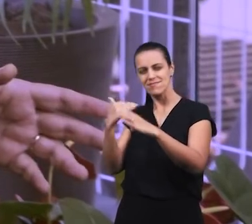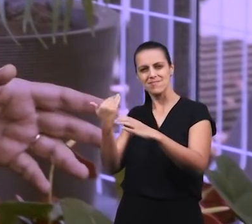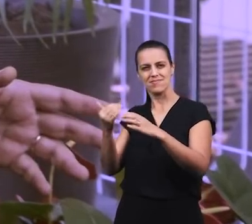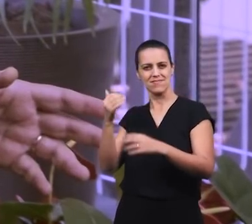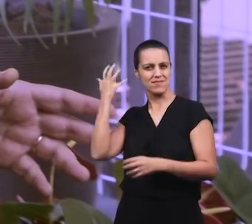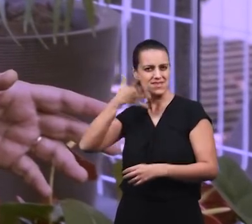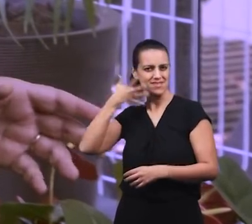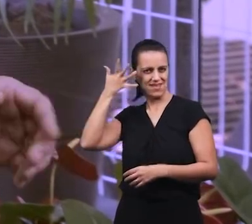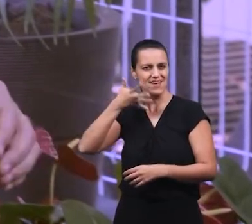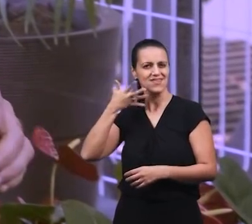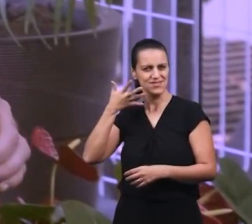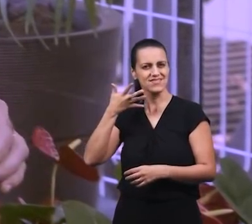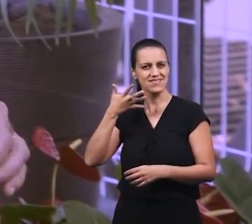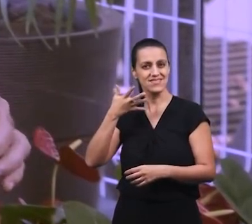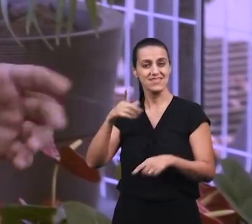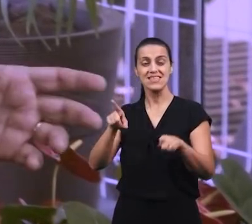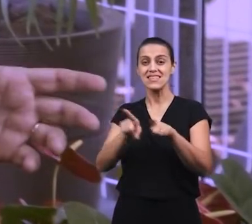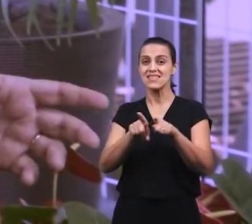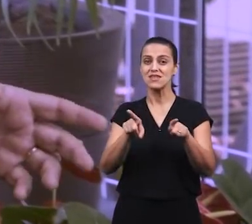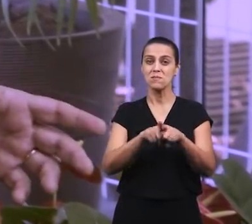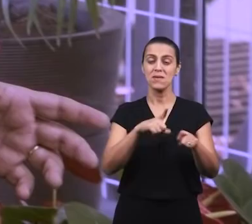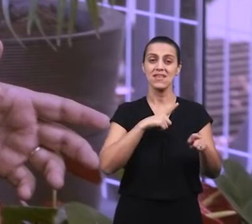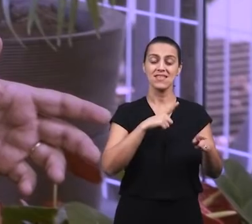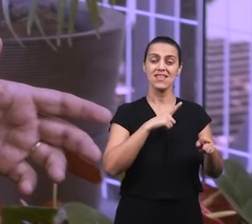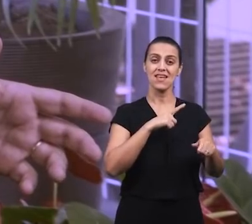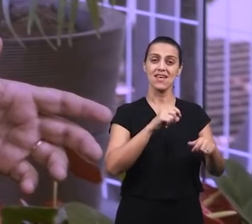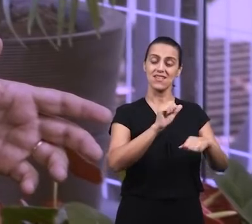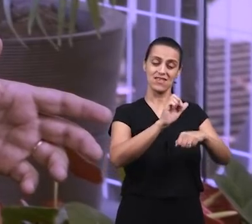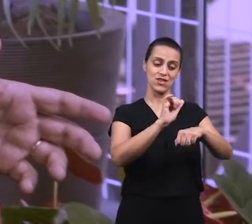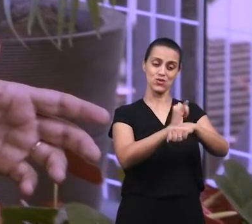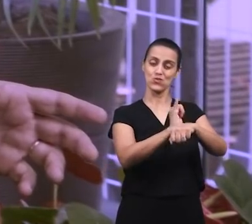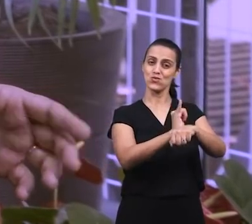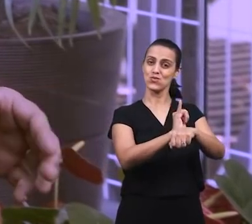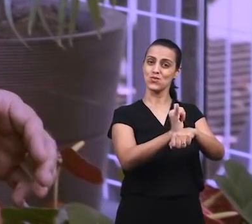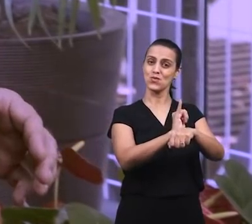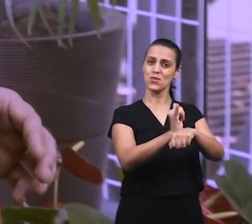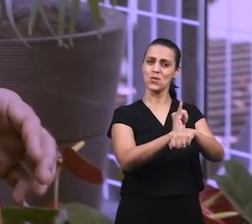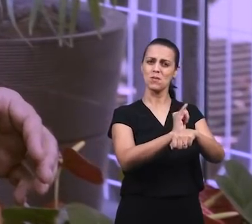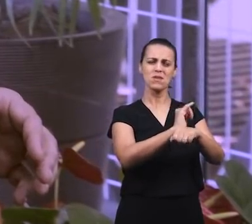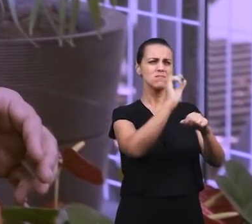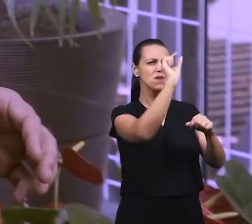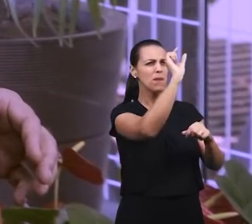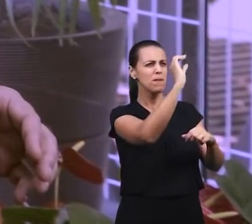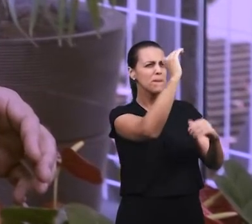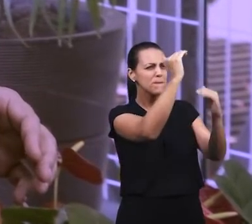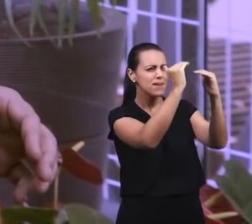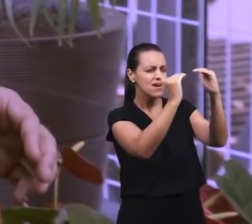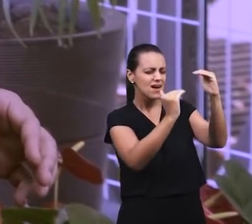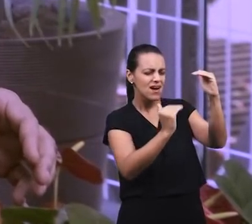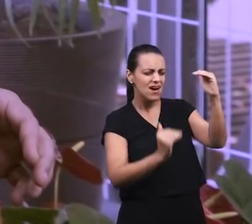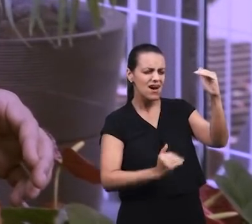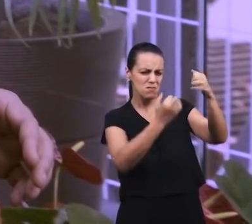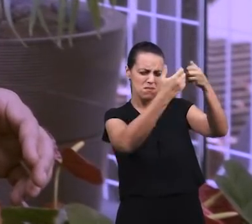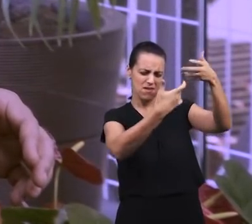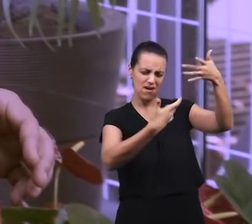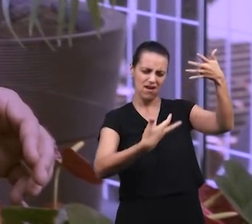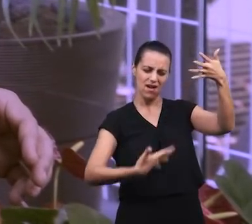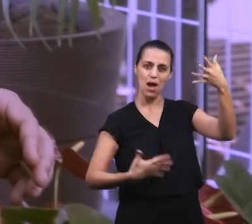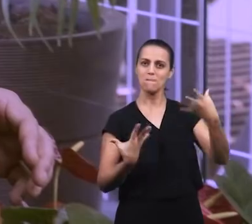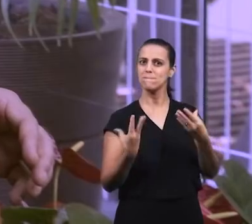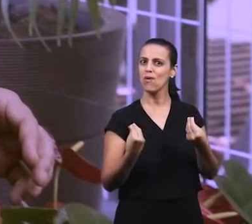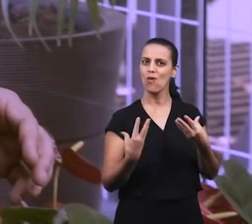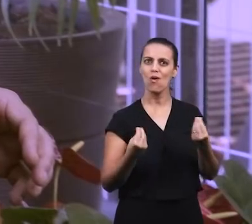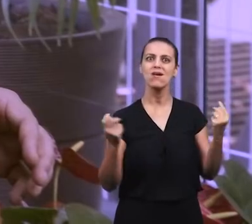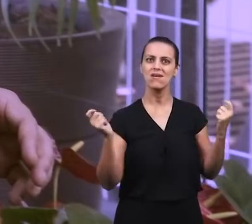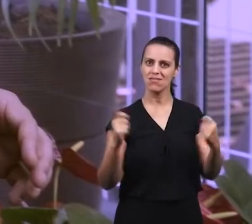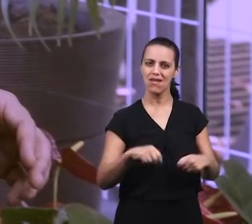no YouTube, onde há uma quantidade imensa de conteúdos postados, inclusive todas as edições anteriores deste programa. E